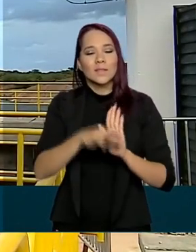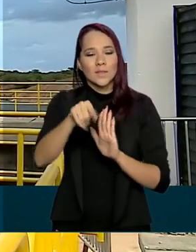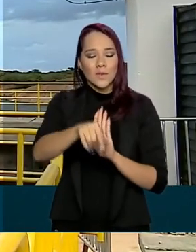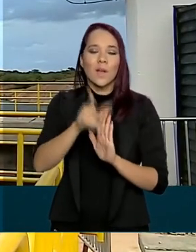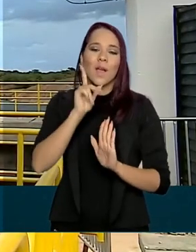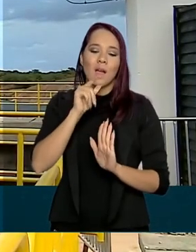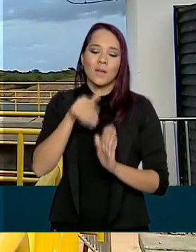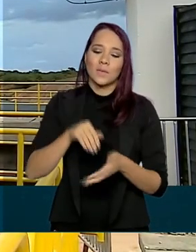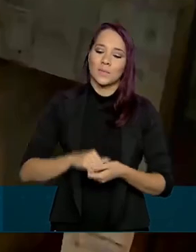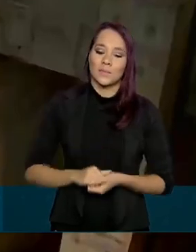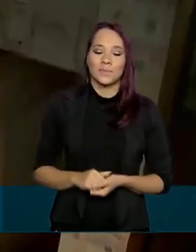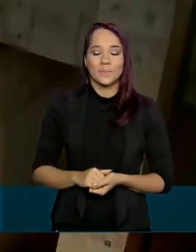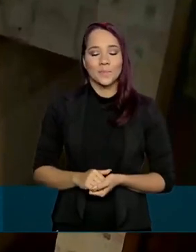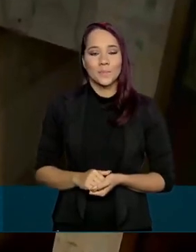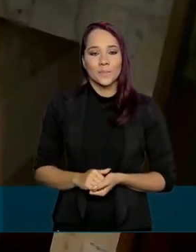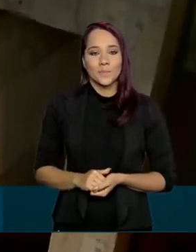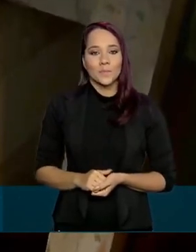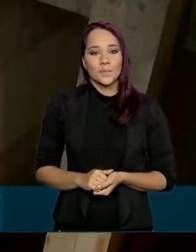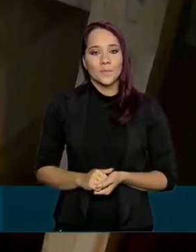das águas